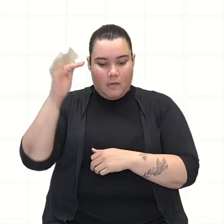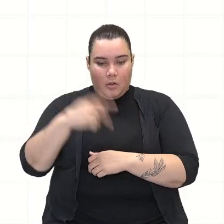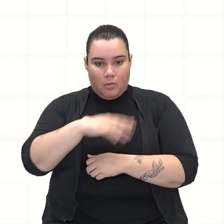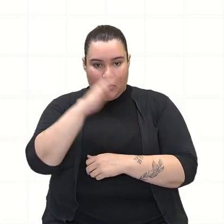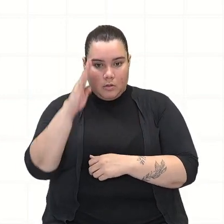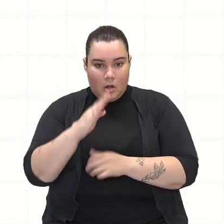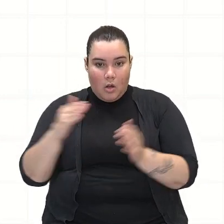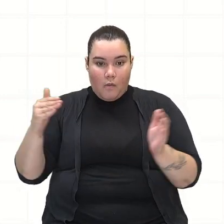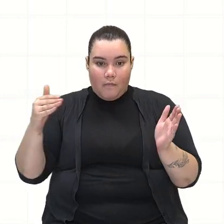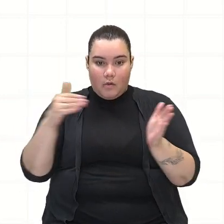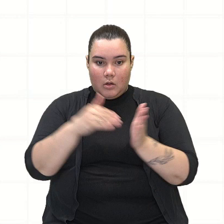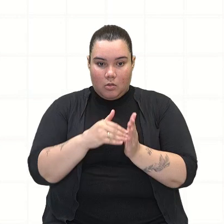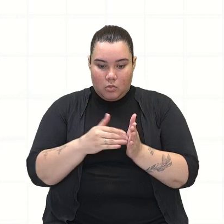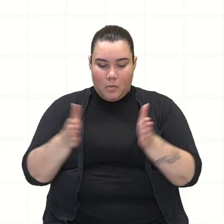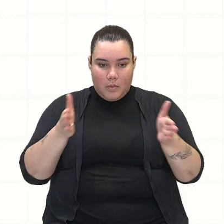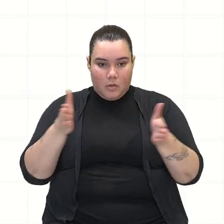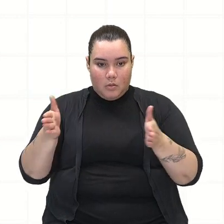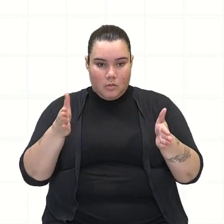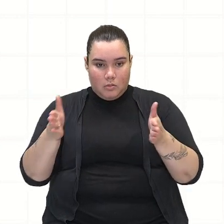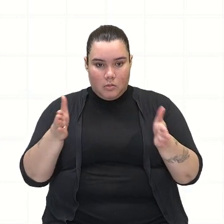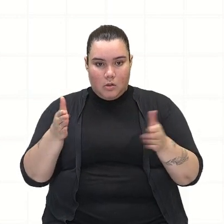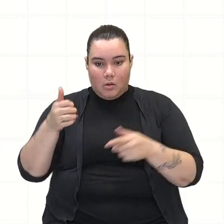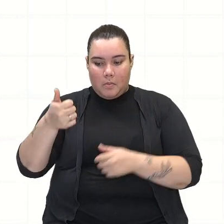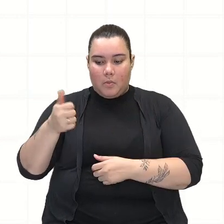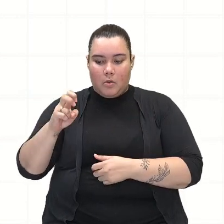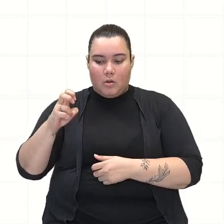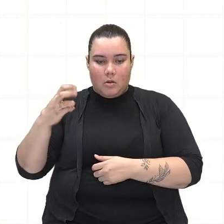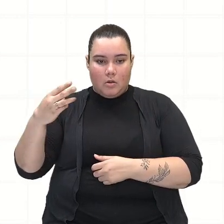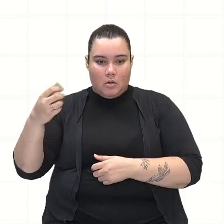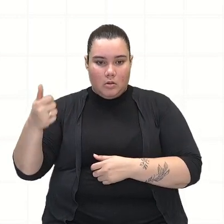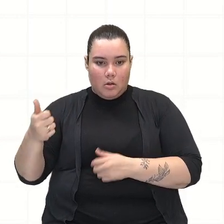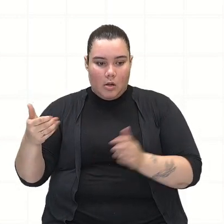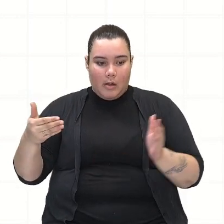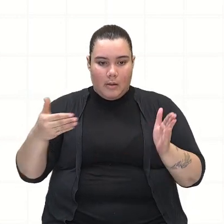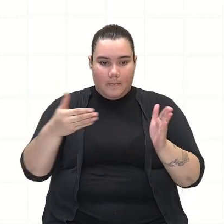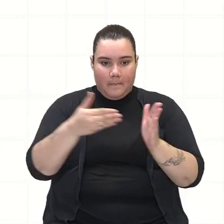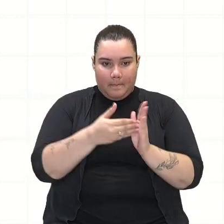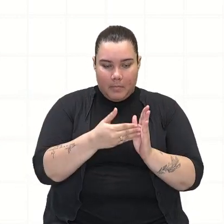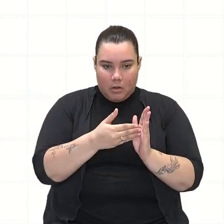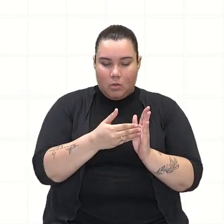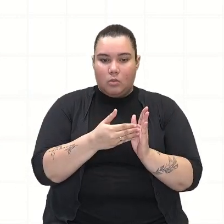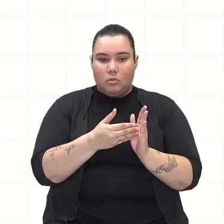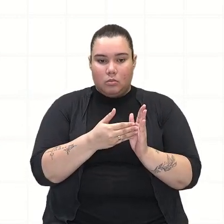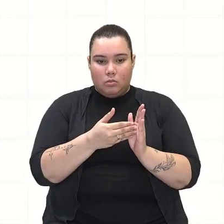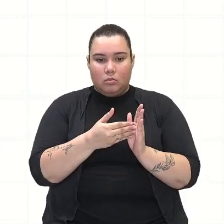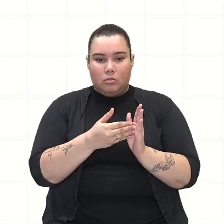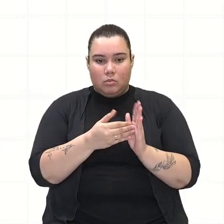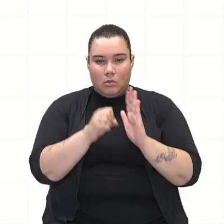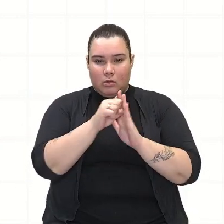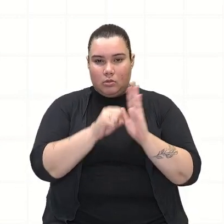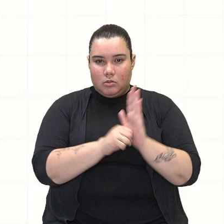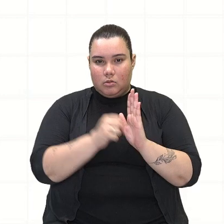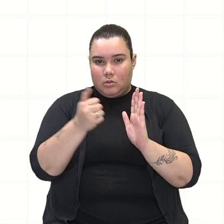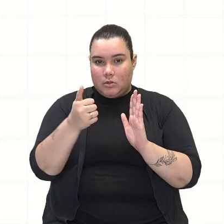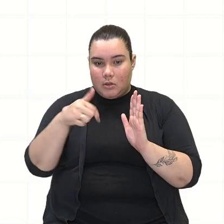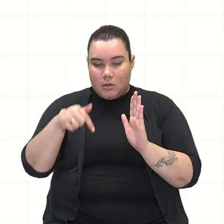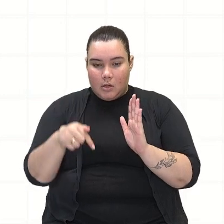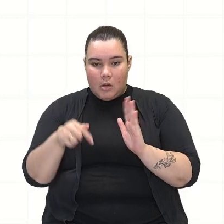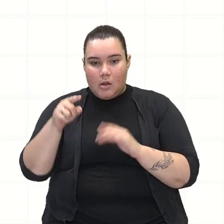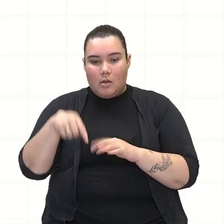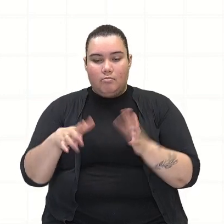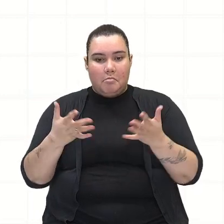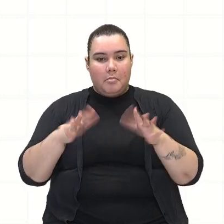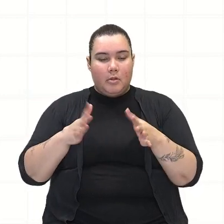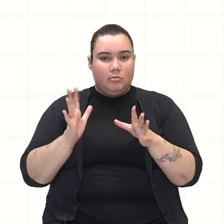ao final aqui desse período de 1531 até ali o século XVII, vão ser